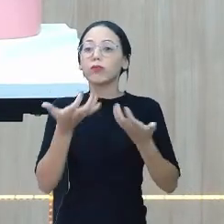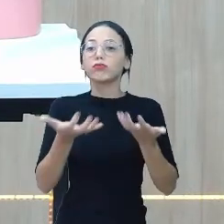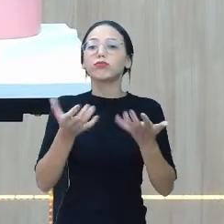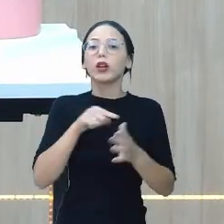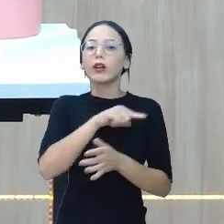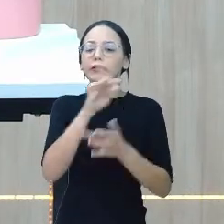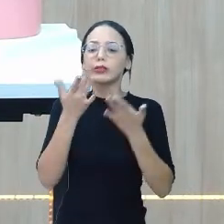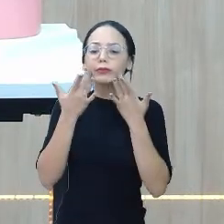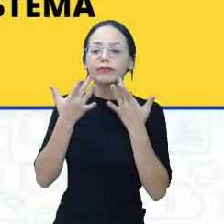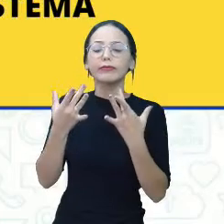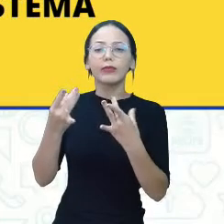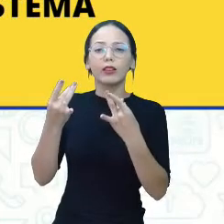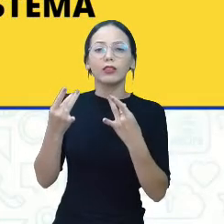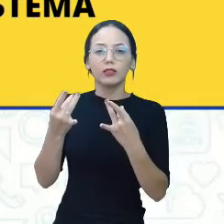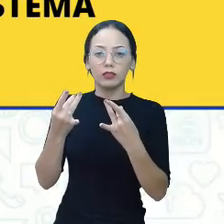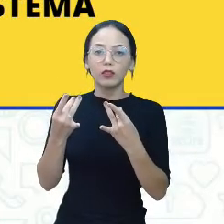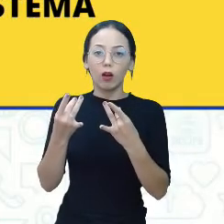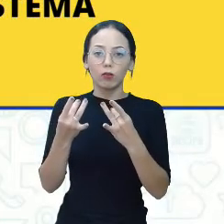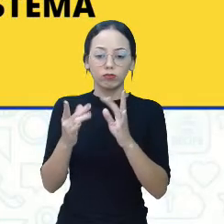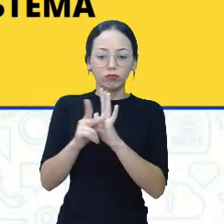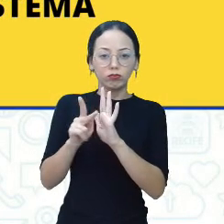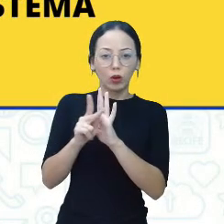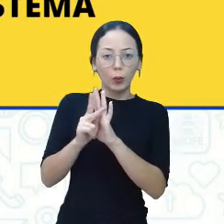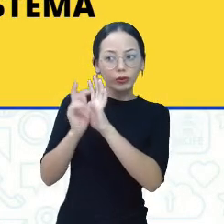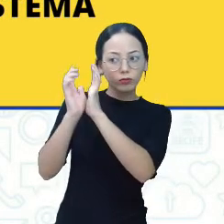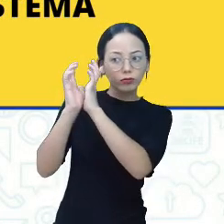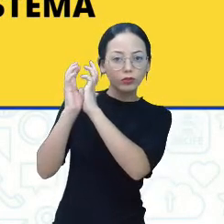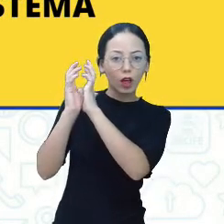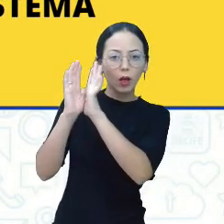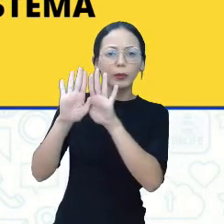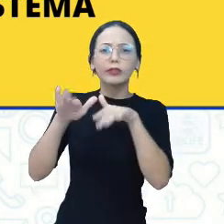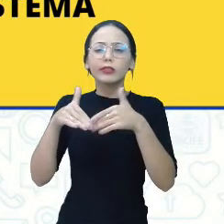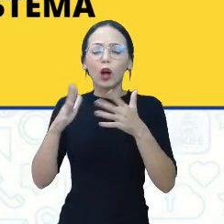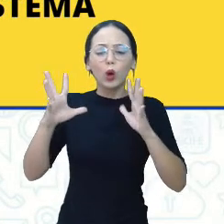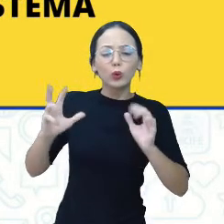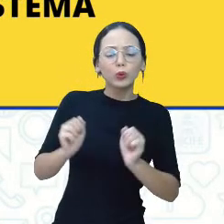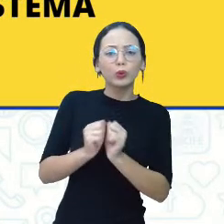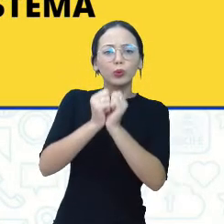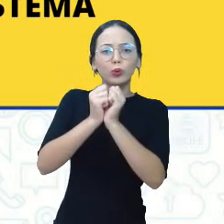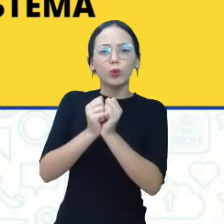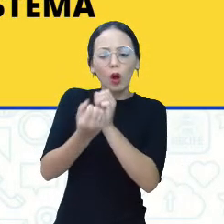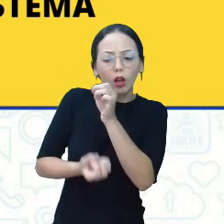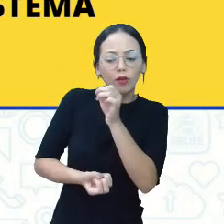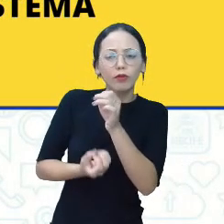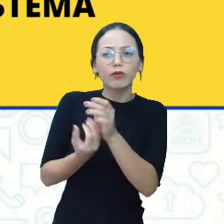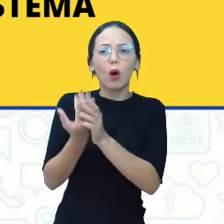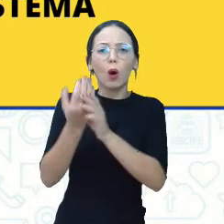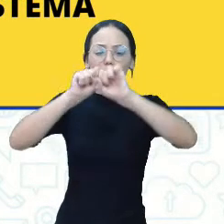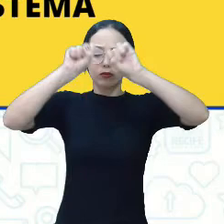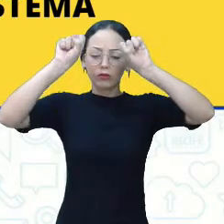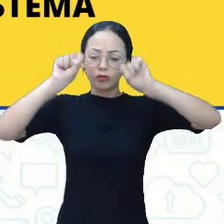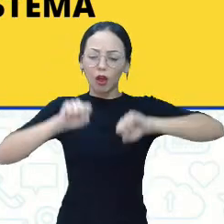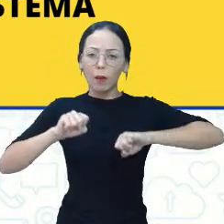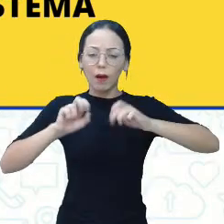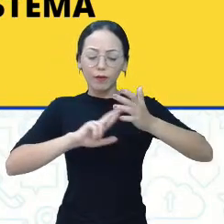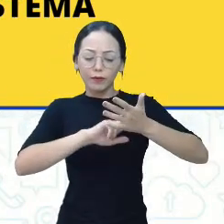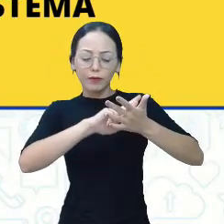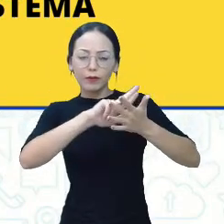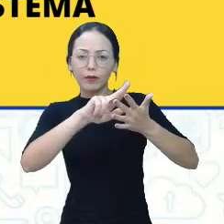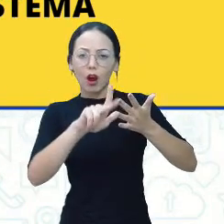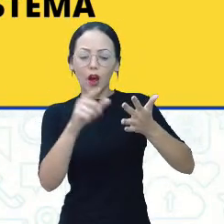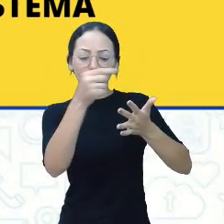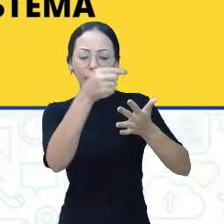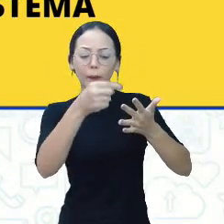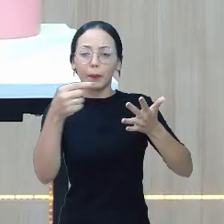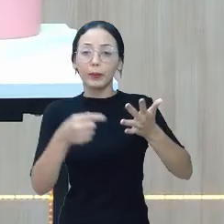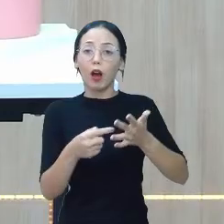chamar a atenção em relação aí ao órgão. E esses órgãos se reúnem e formam o sistema, né? E nesse caso aí,